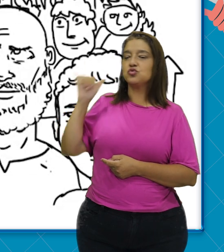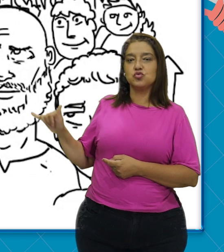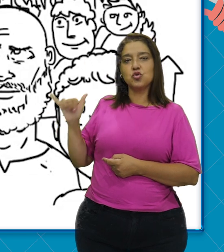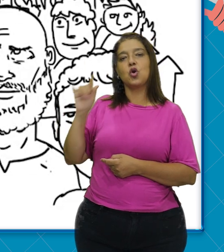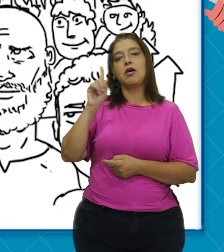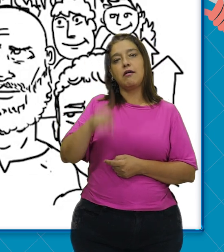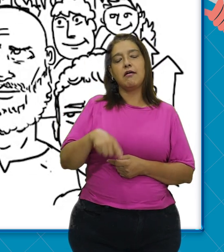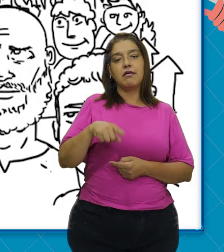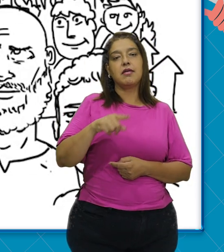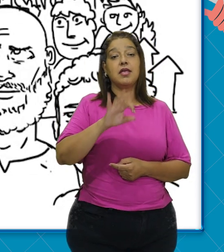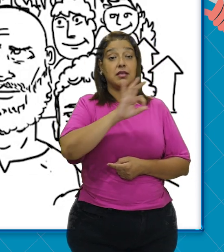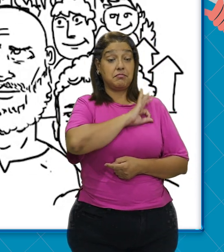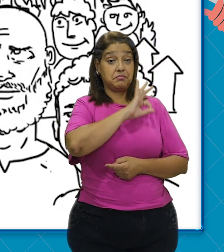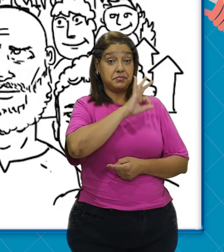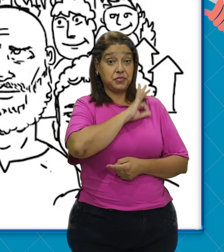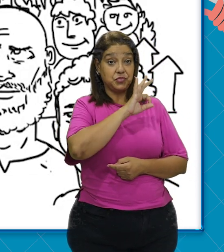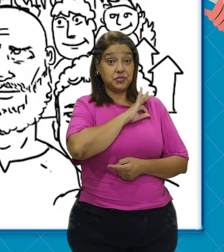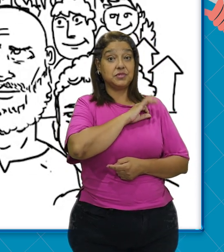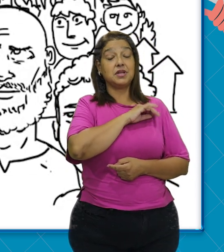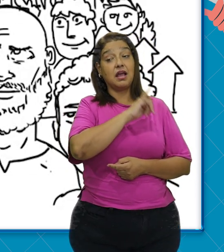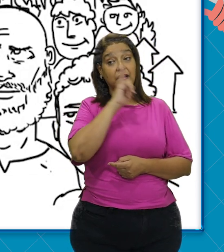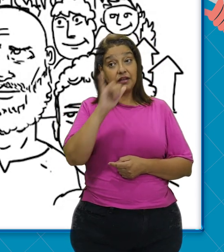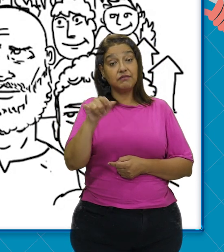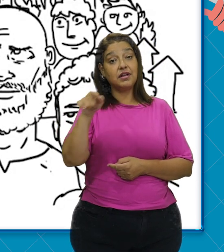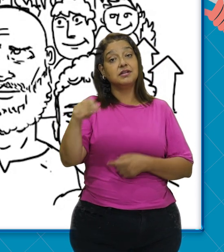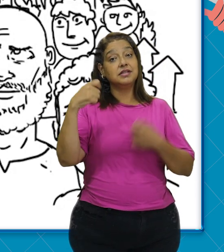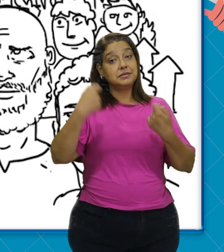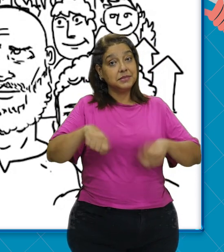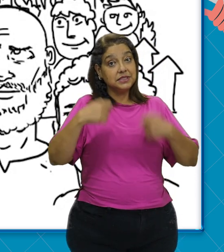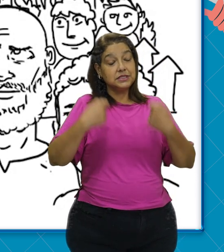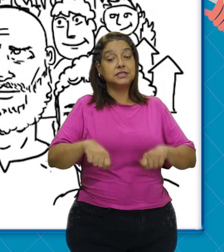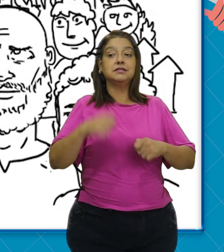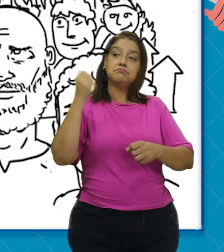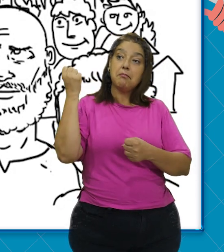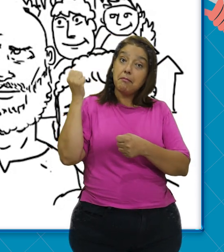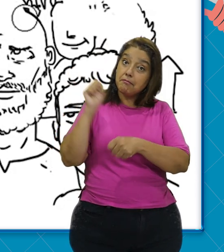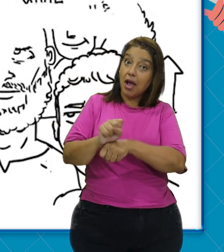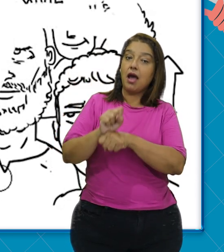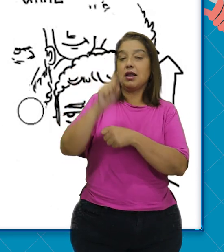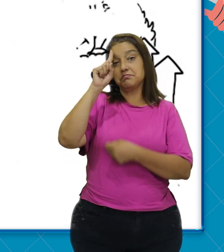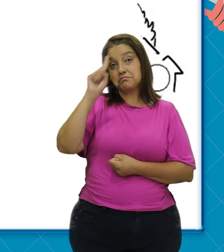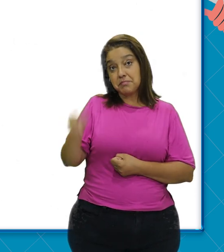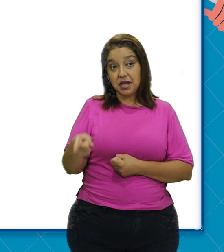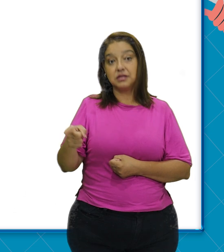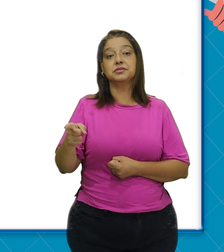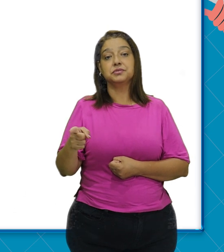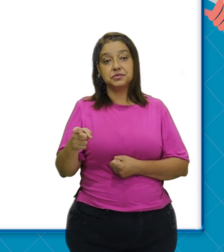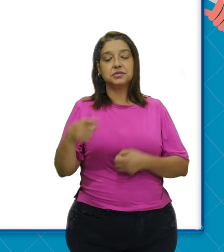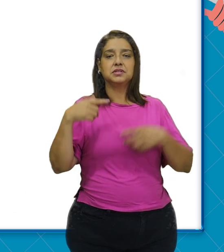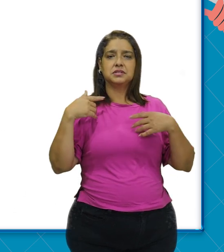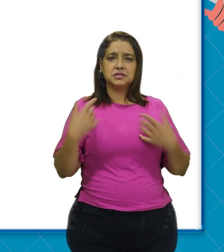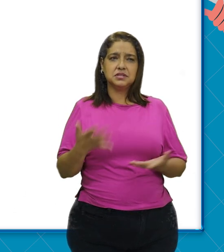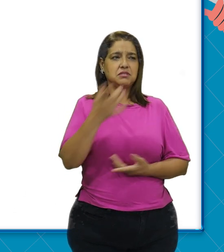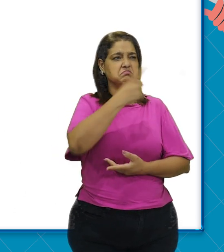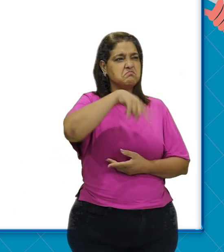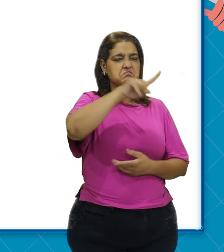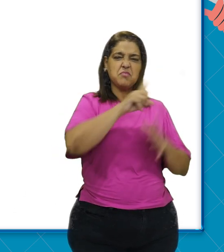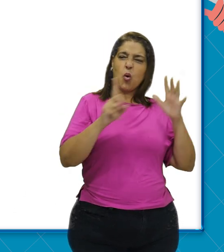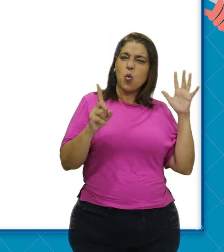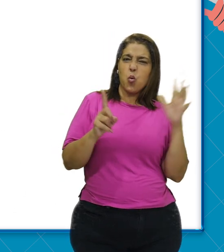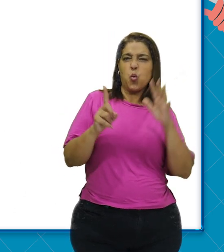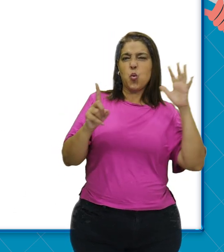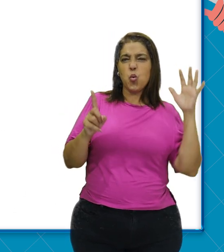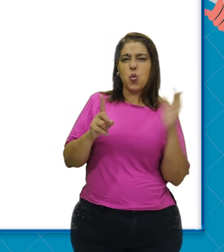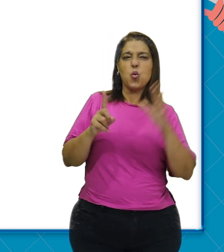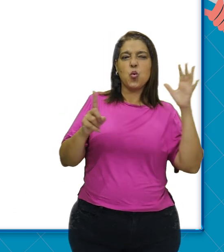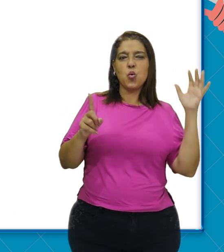que encontrou ali uma chance de se livrar finalmente do arraial de fanáticos. Diante da conspiração e pressão das elites,